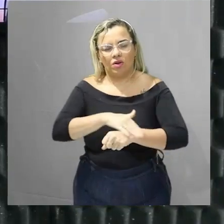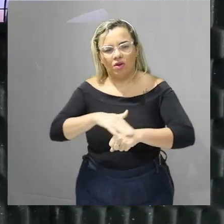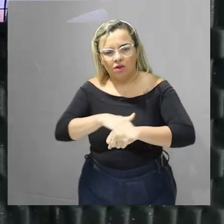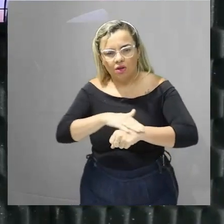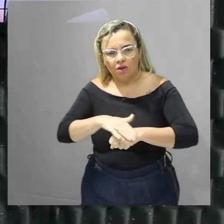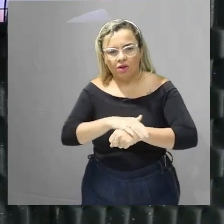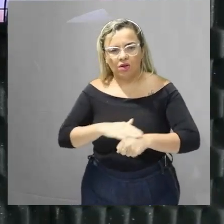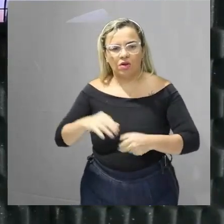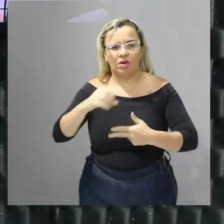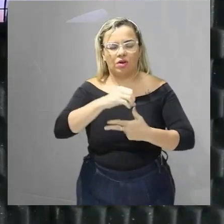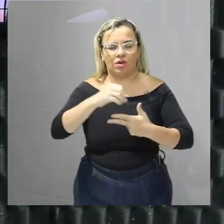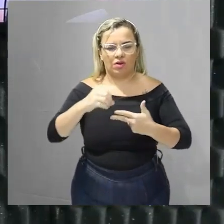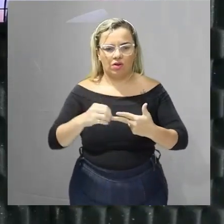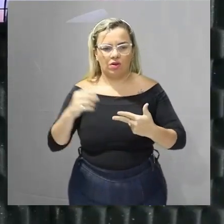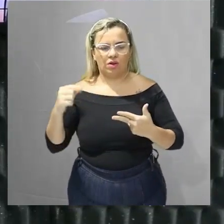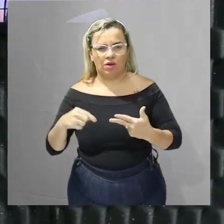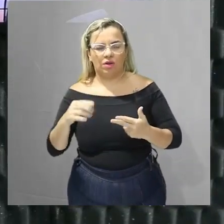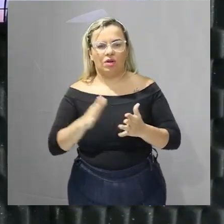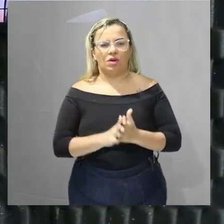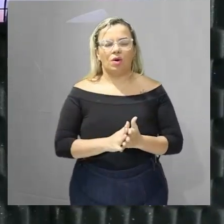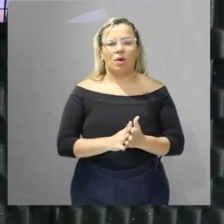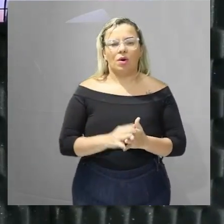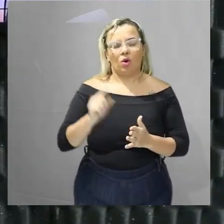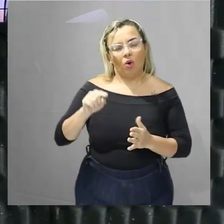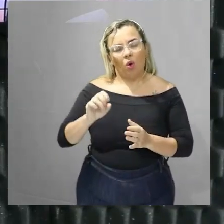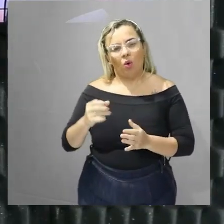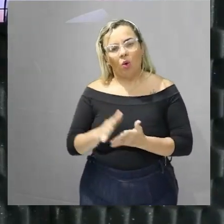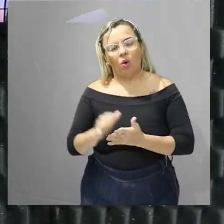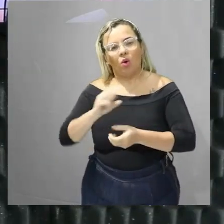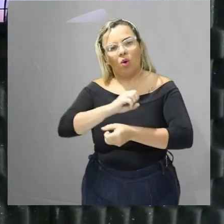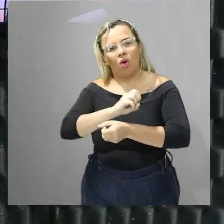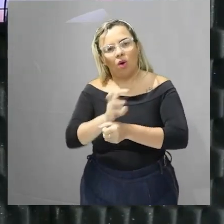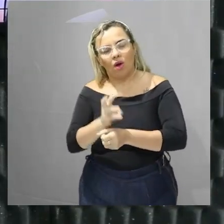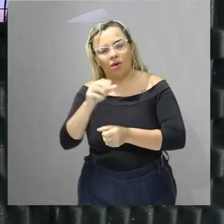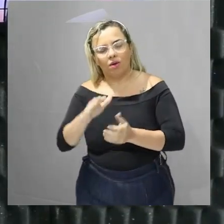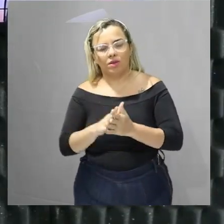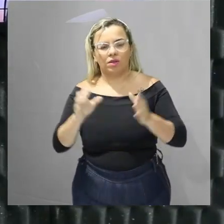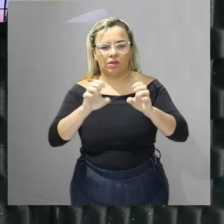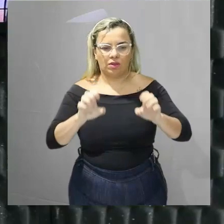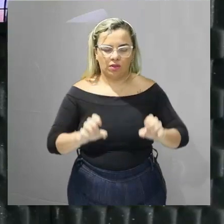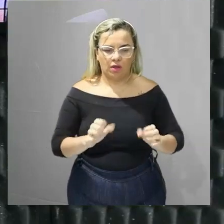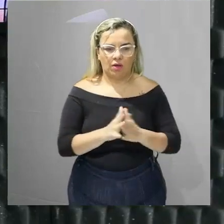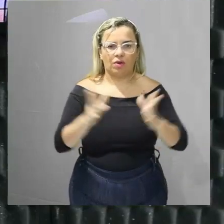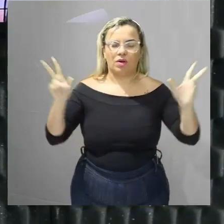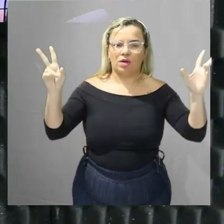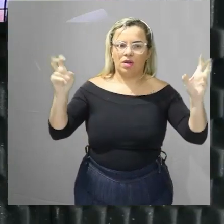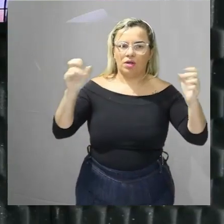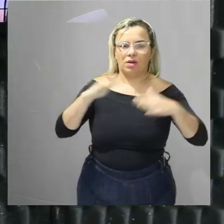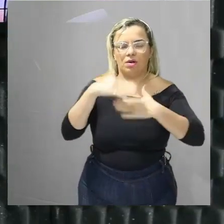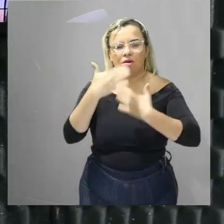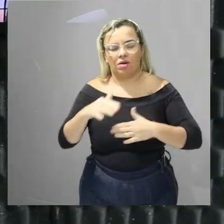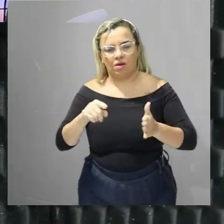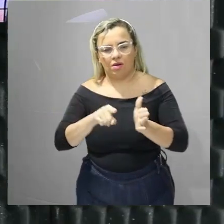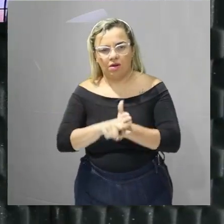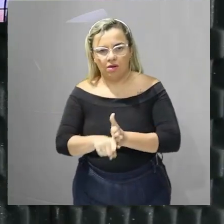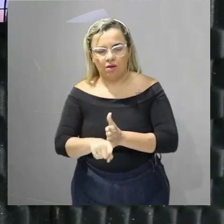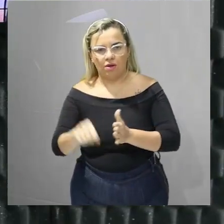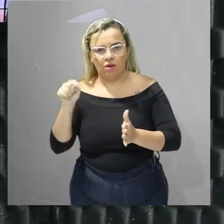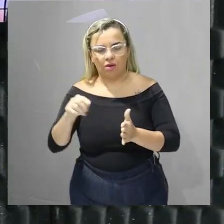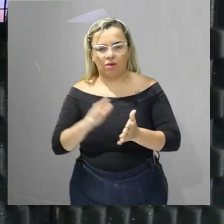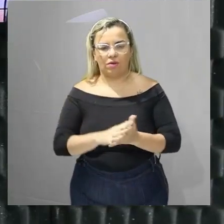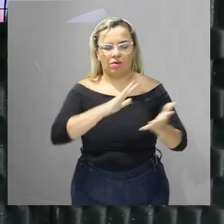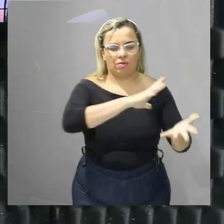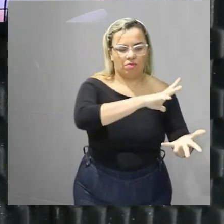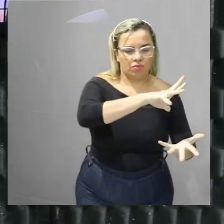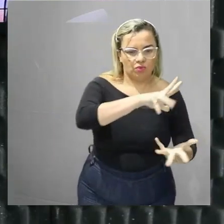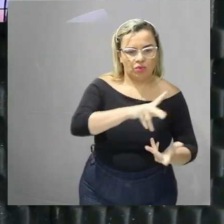carro-chefe, e a UEMA também puxa essa estrutura, algumas temáticas elas são mais cobradas que outras. E se divide também, na realidade, a nível